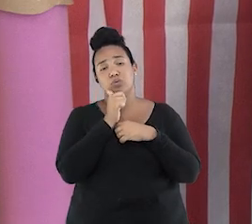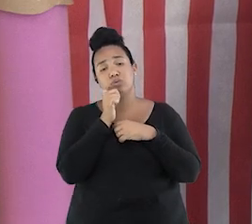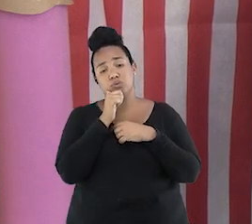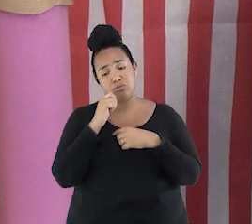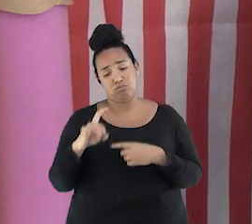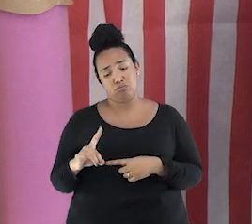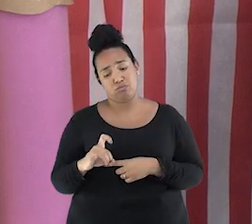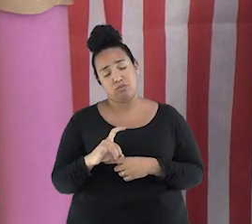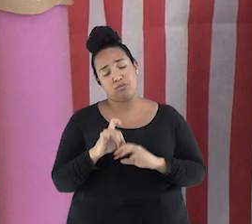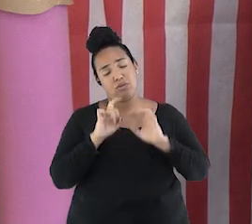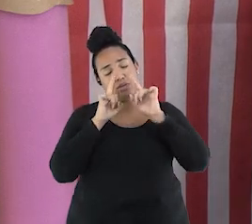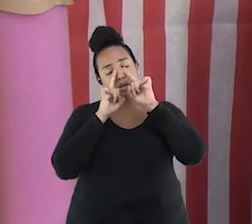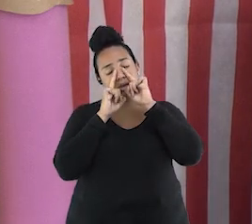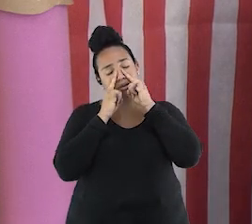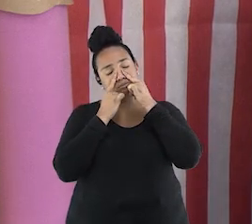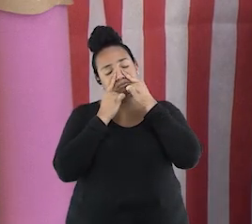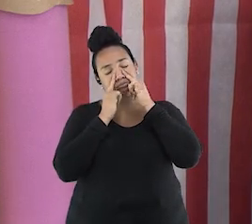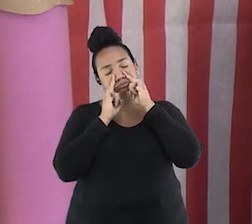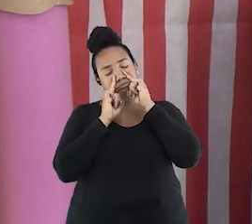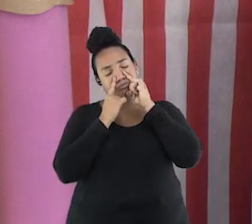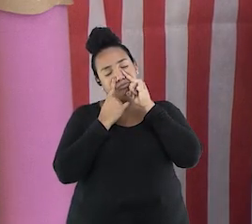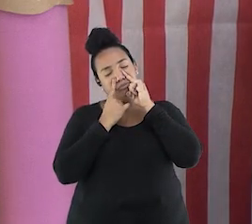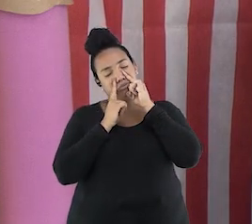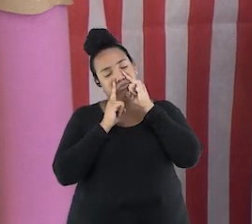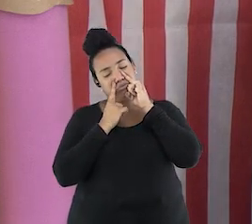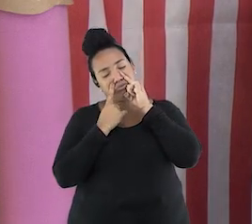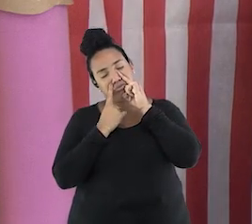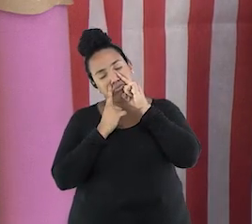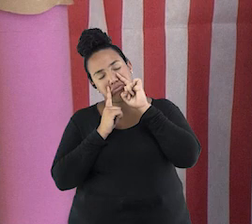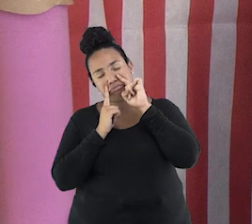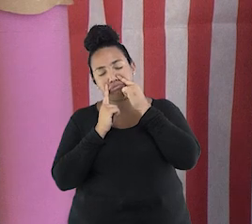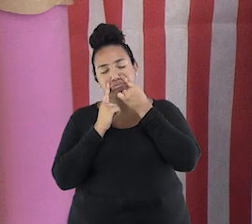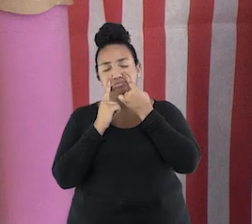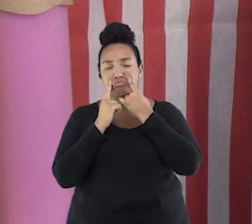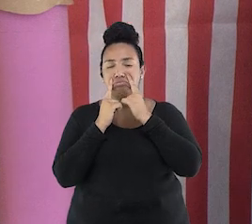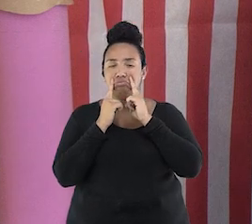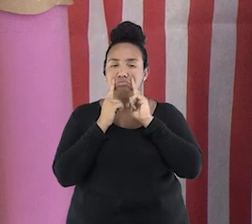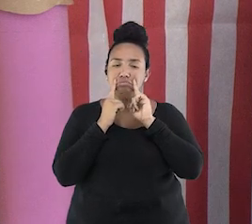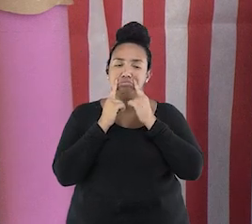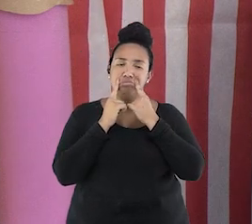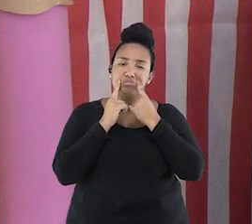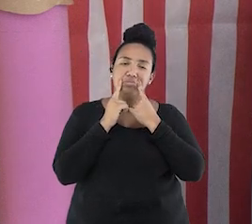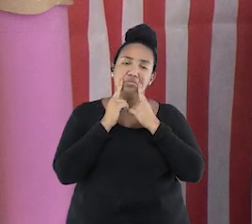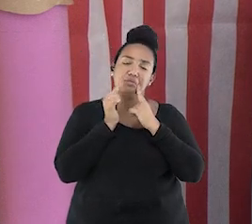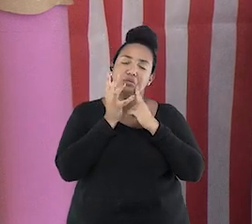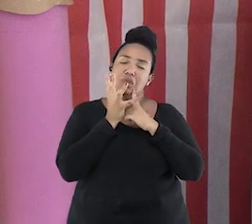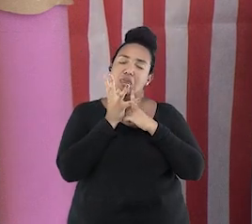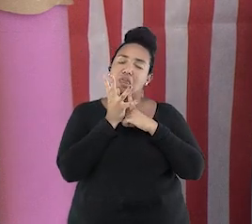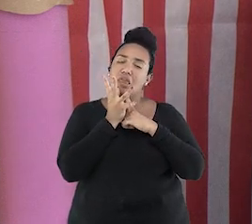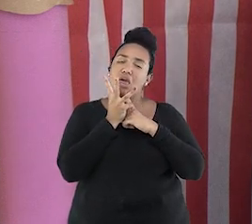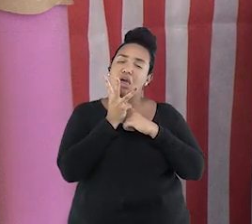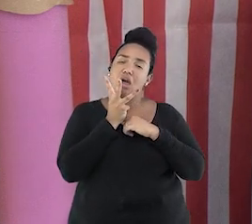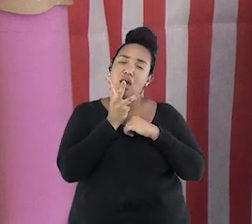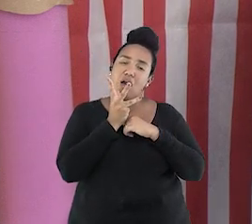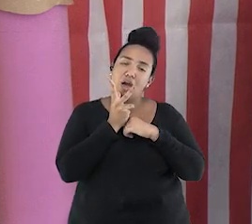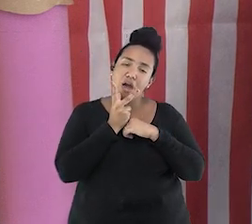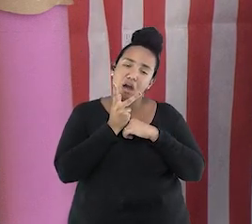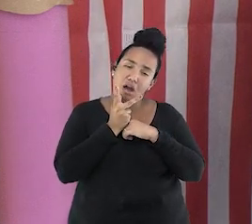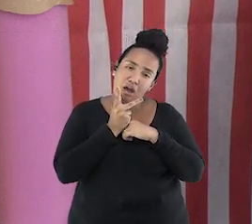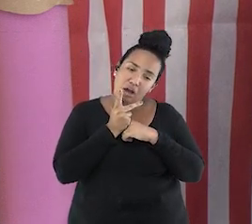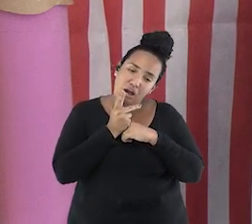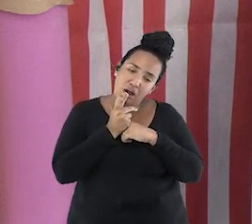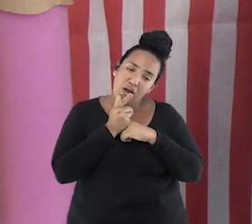vagaroso de lesma, uma lágrima por hora, um soluço a cada meia